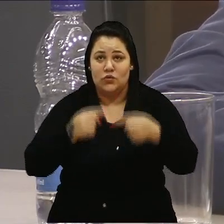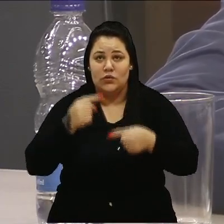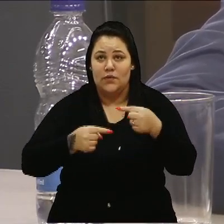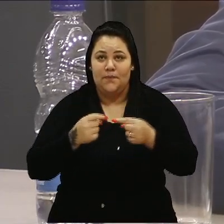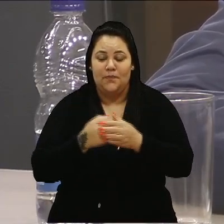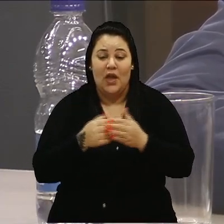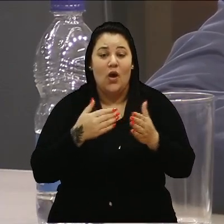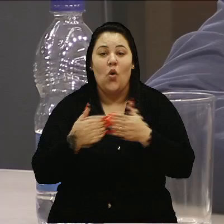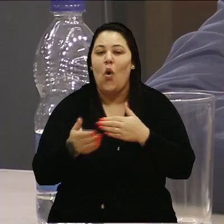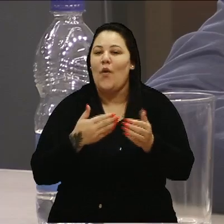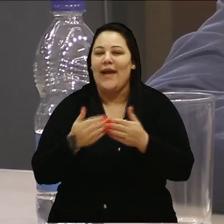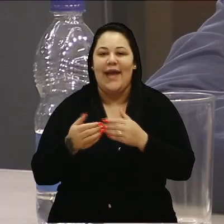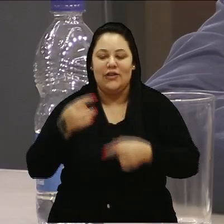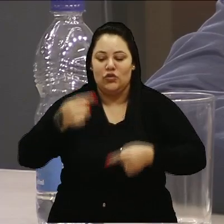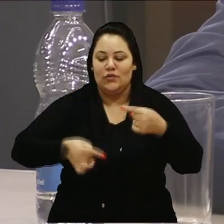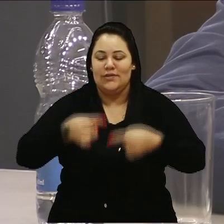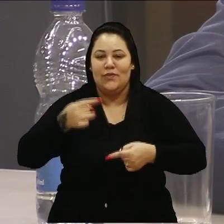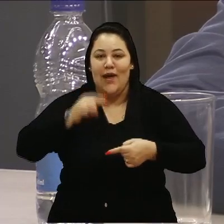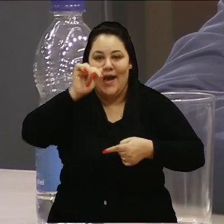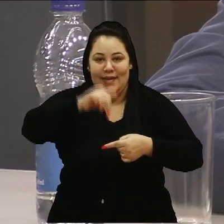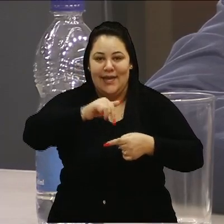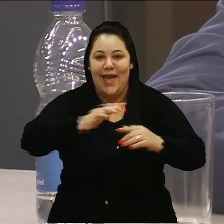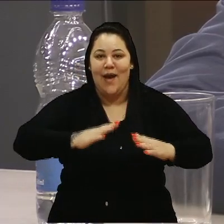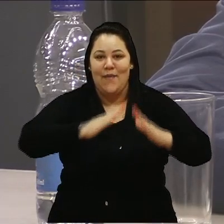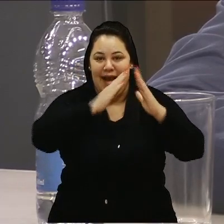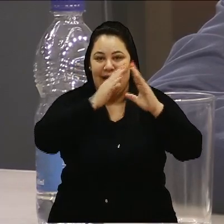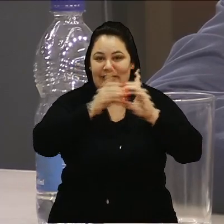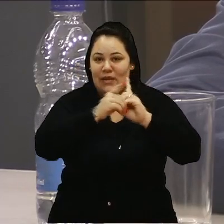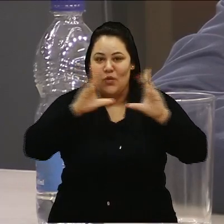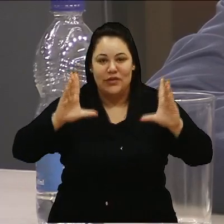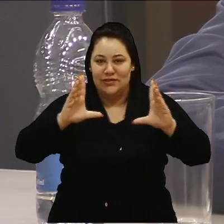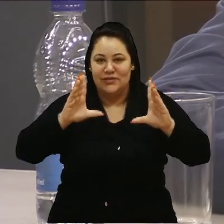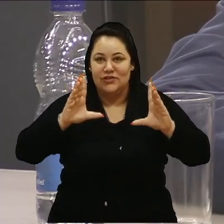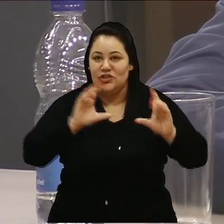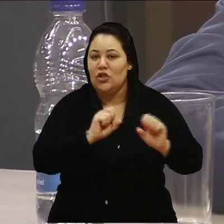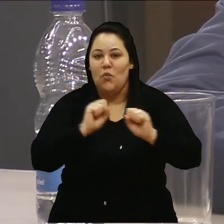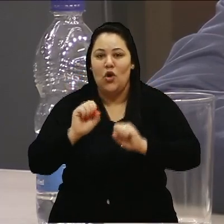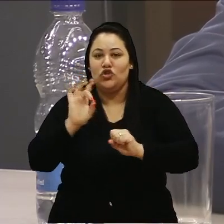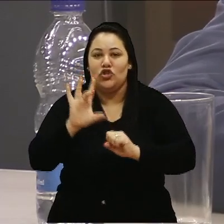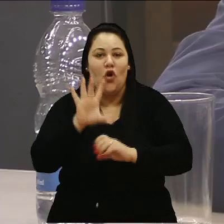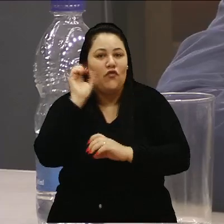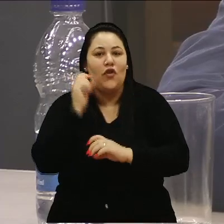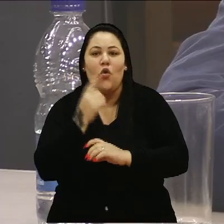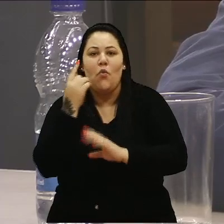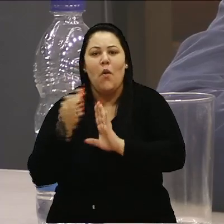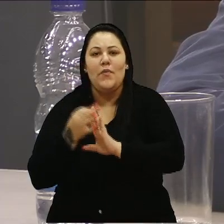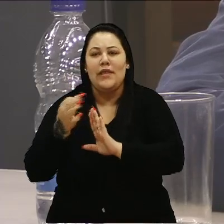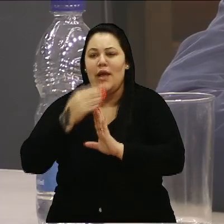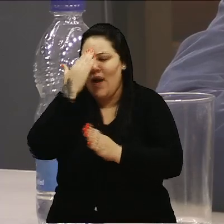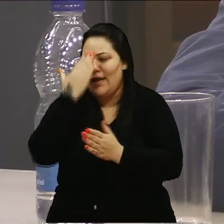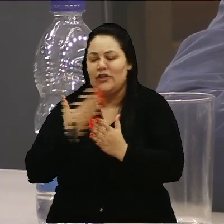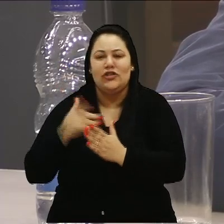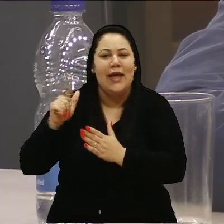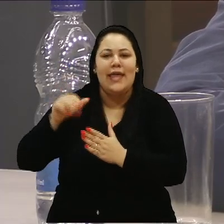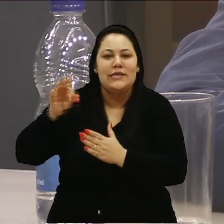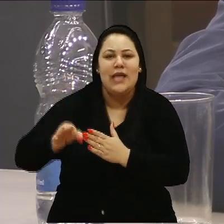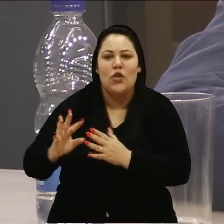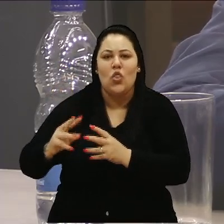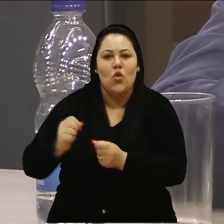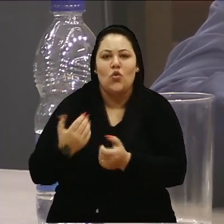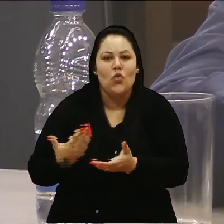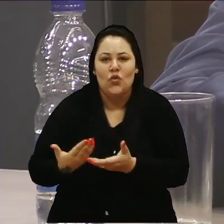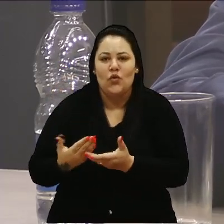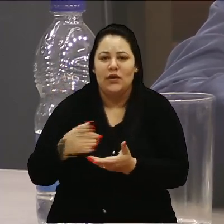Qualquer debate, nós estamos numa casa democrática. A gente não pode ficar só com um lado da história e acreditar que aquilo ali é o correto.